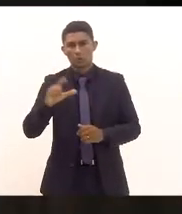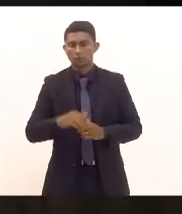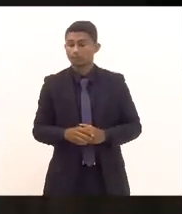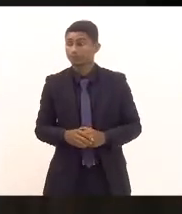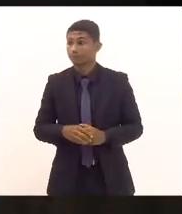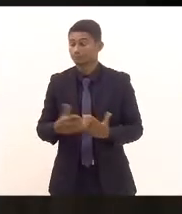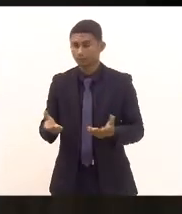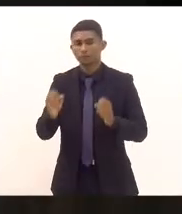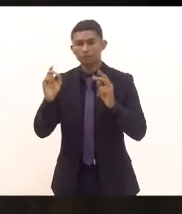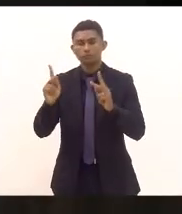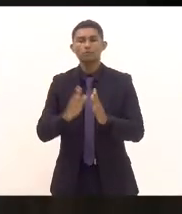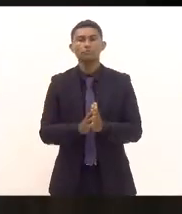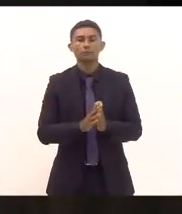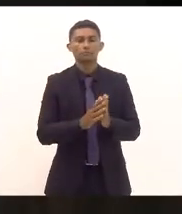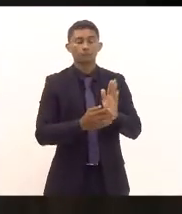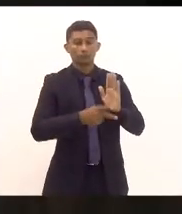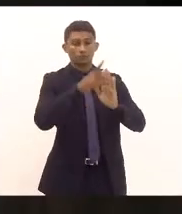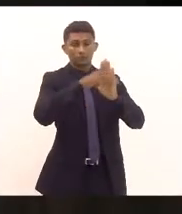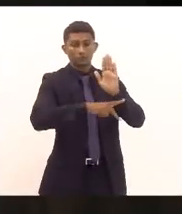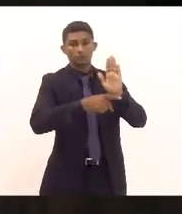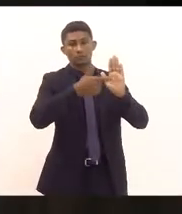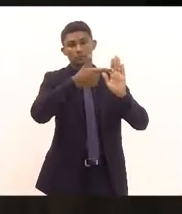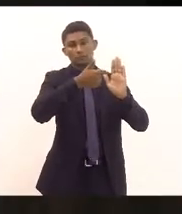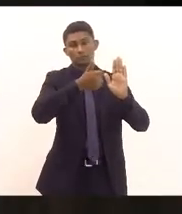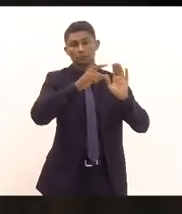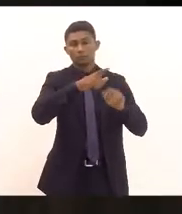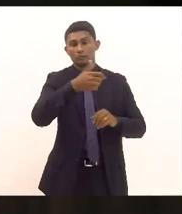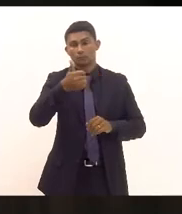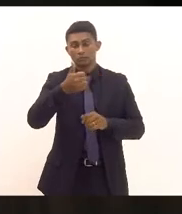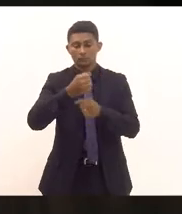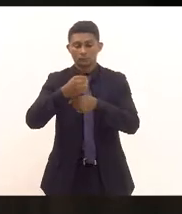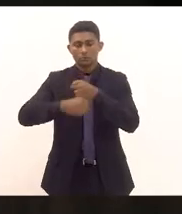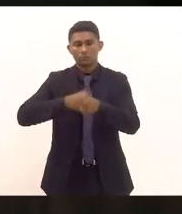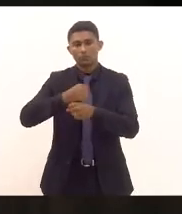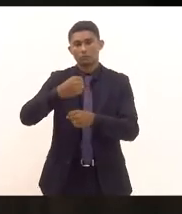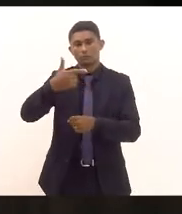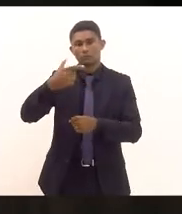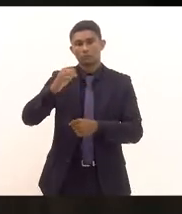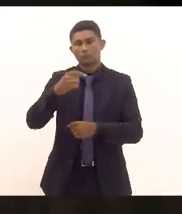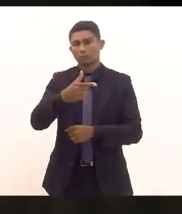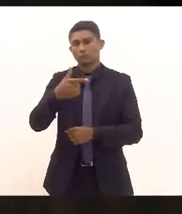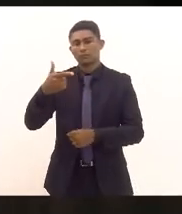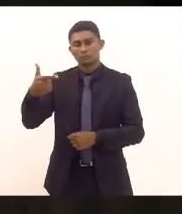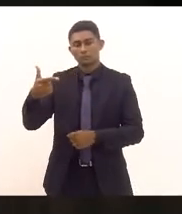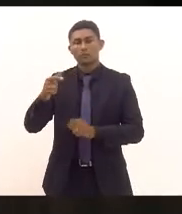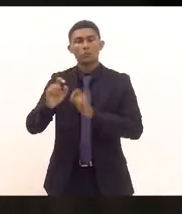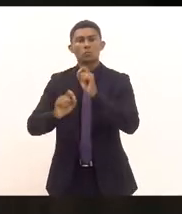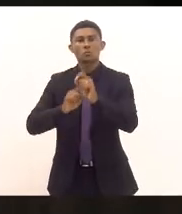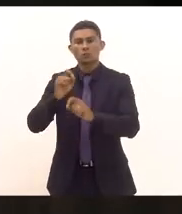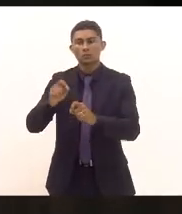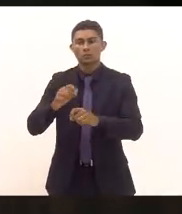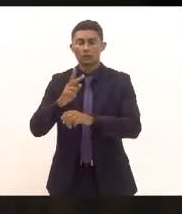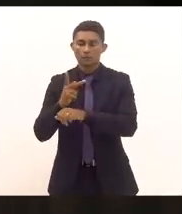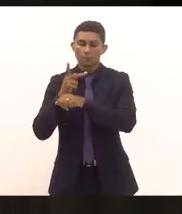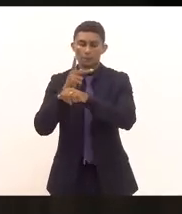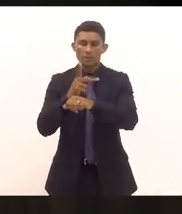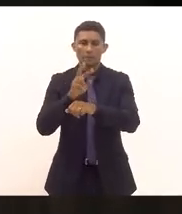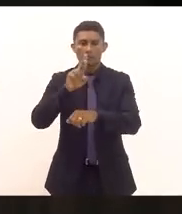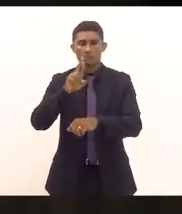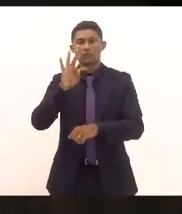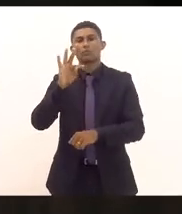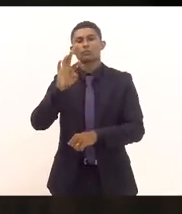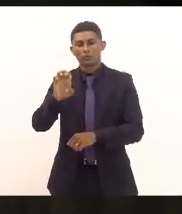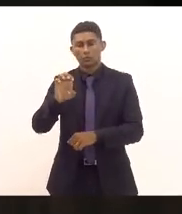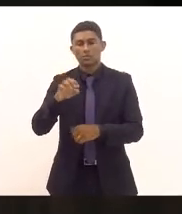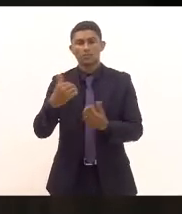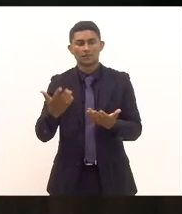mutação de nada e discussão que após a resolução 1221 de 22 de autoria do deputado da Mônica Francisco concede prêmio Ruth Souza